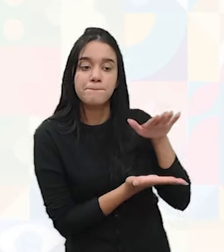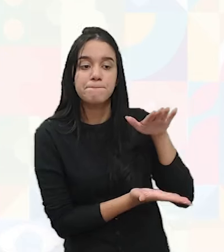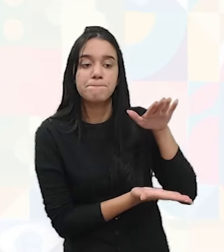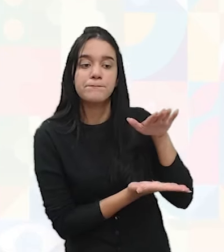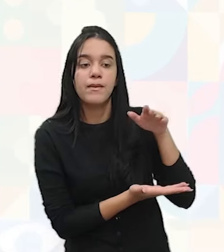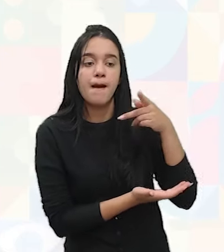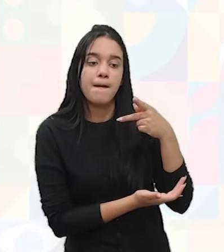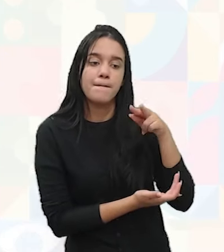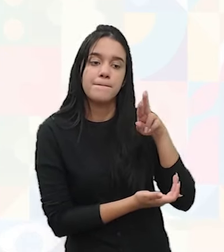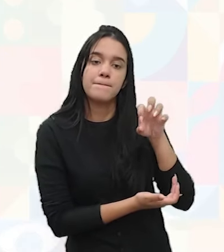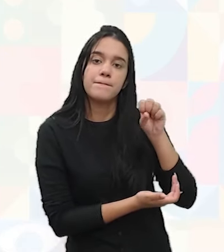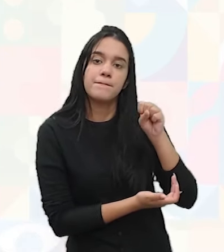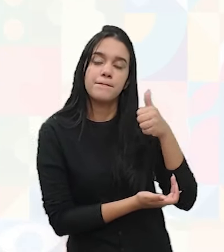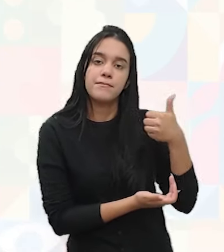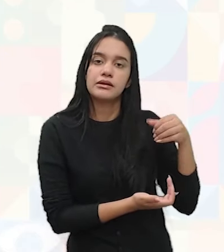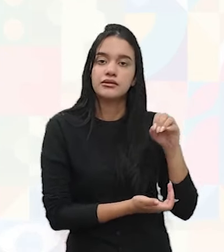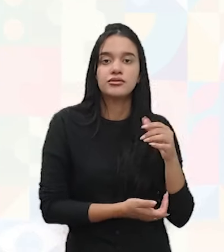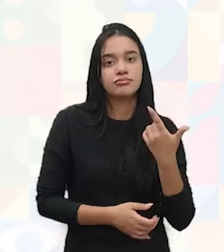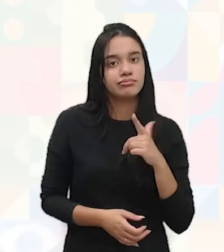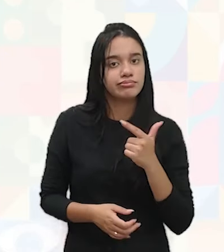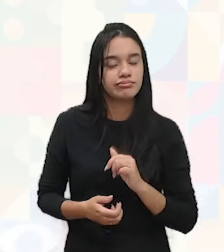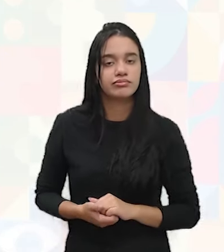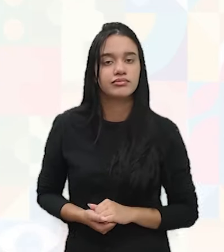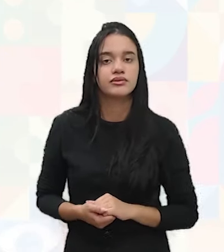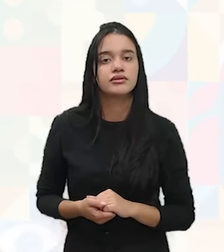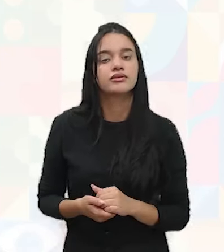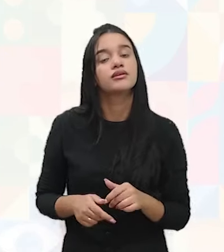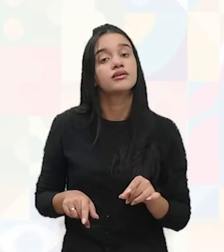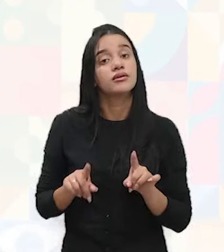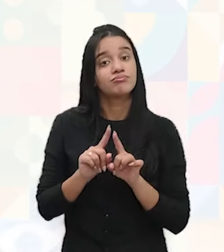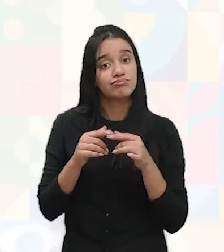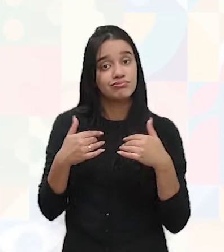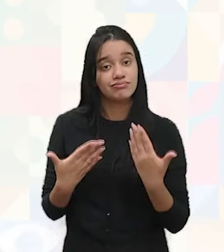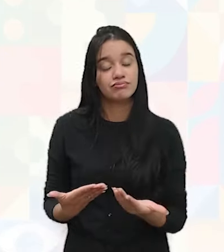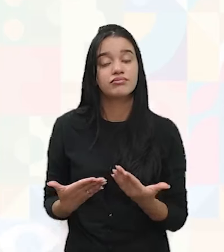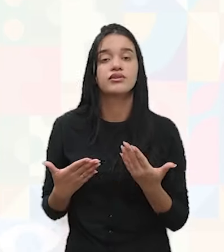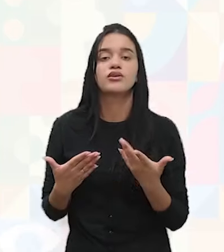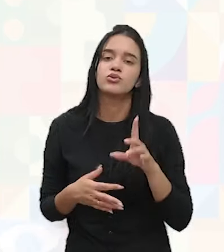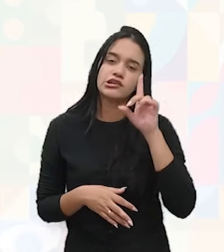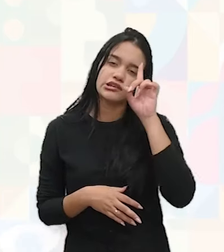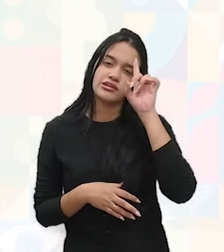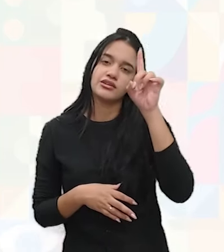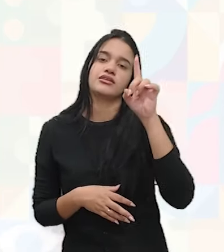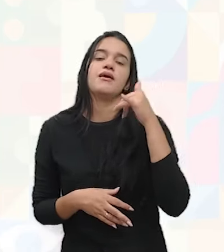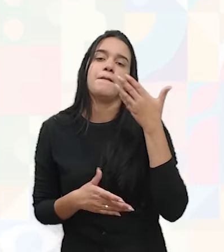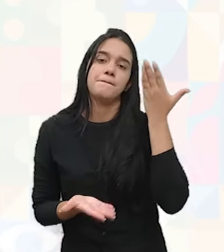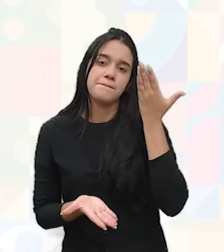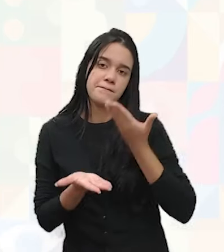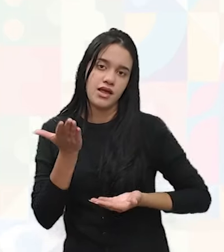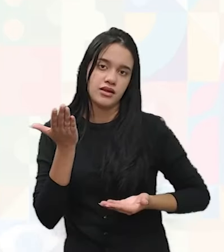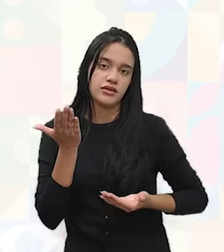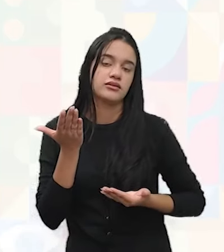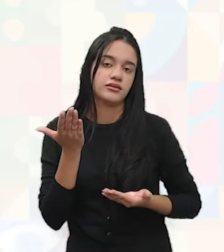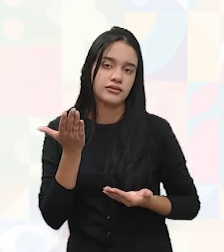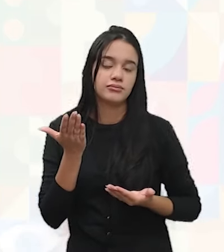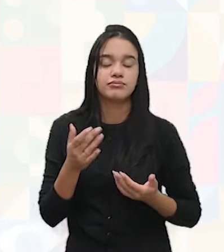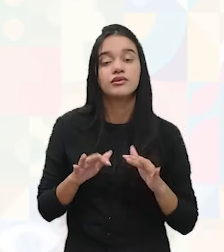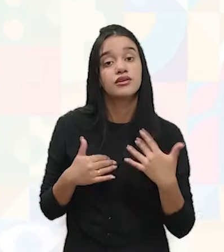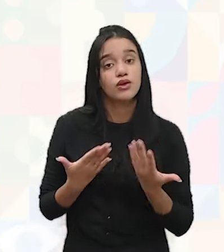cilindro não está mais suportando a carga e automaticamente com o passar dos dias ele vai perdendo pressão então no momento de